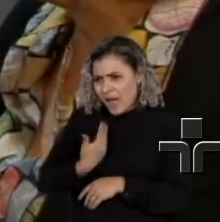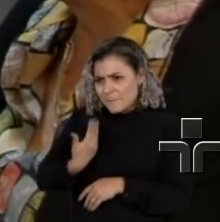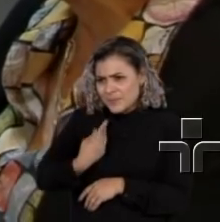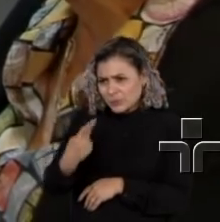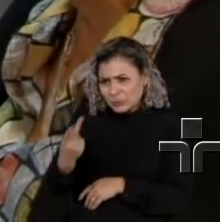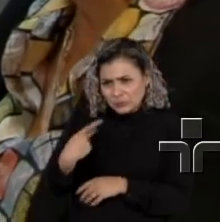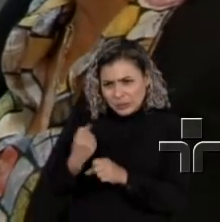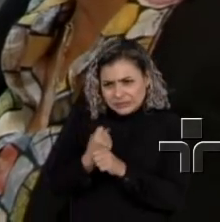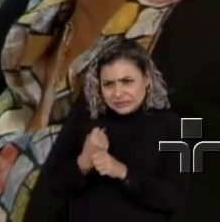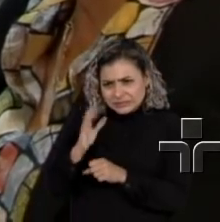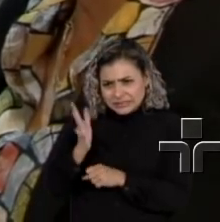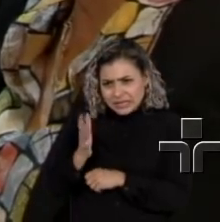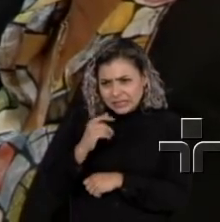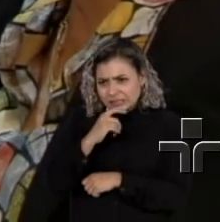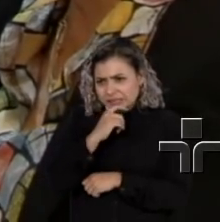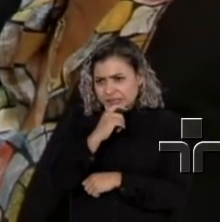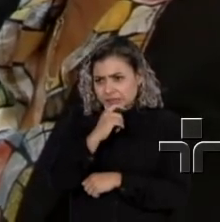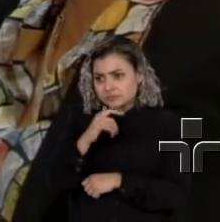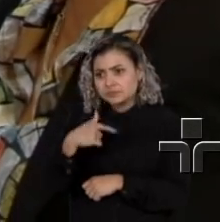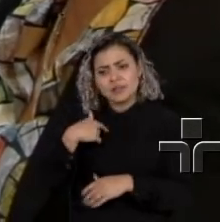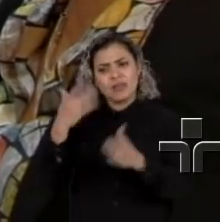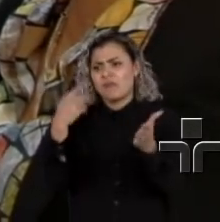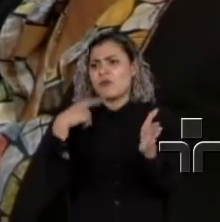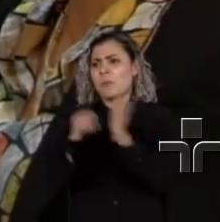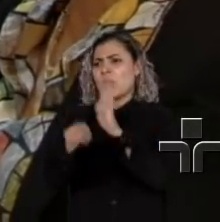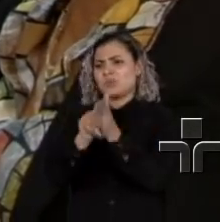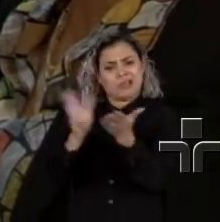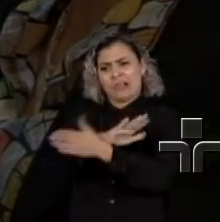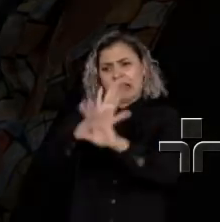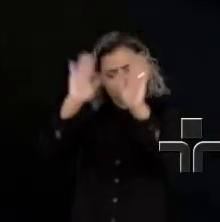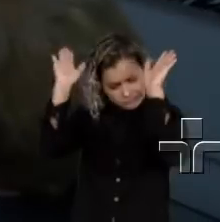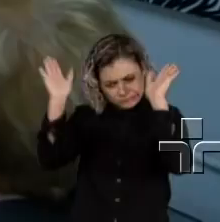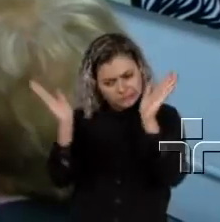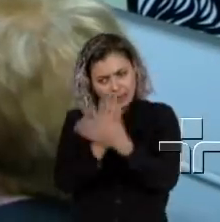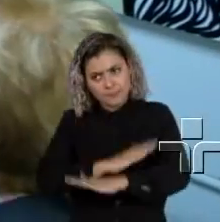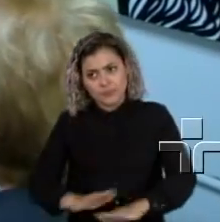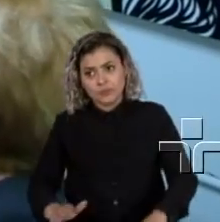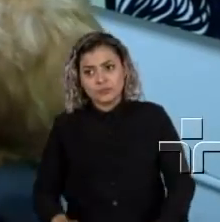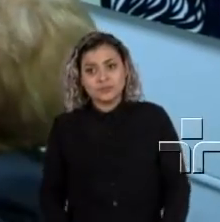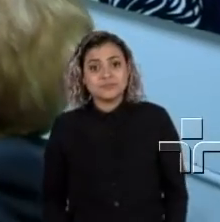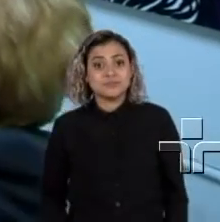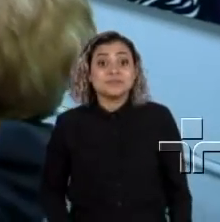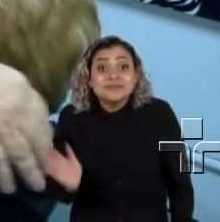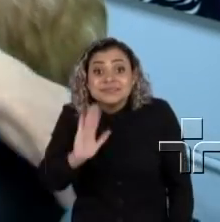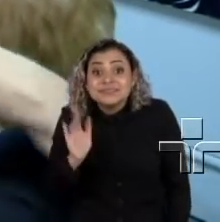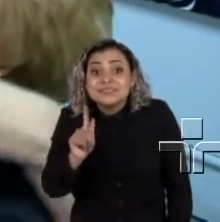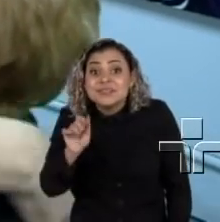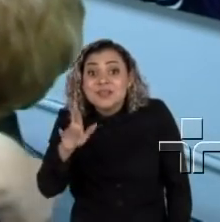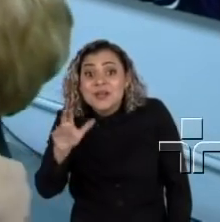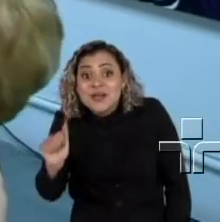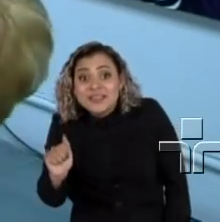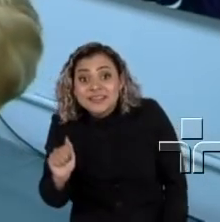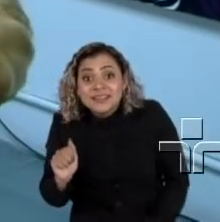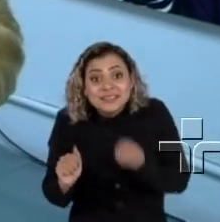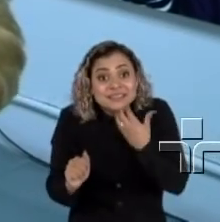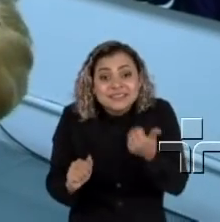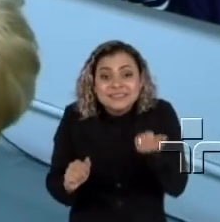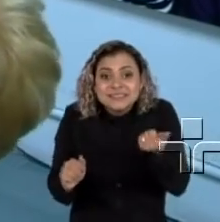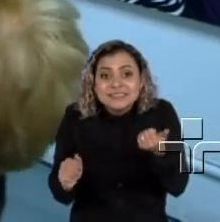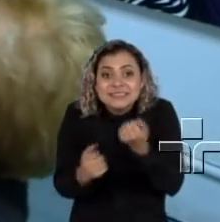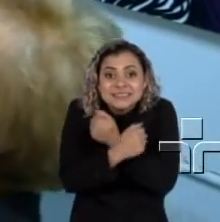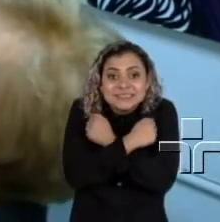nossos, assim, sendo tão mais jovens. Não fala mais, não sei muito. E aí, Glória? Como é que você está? E aí,